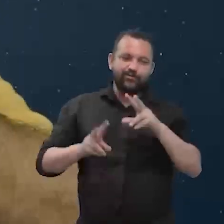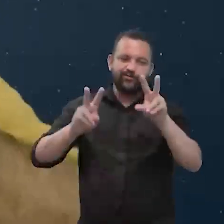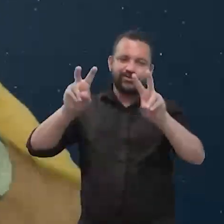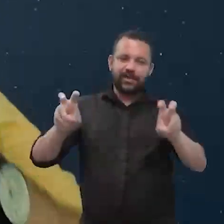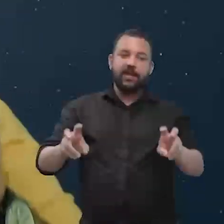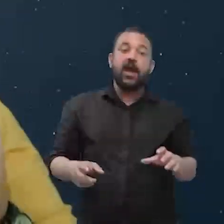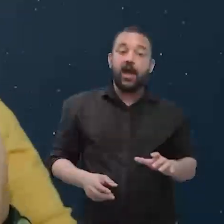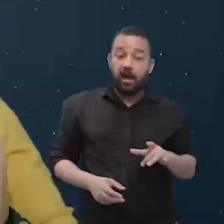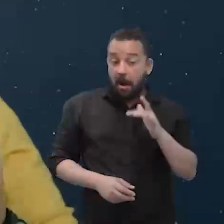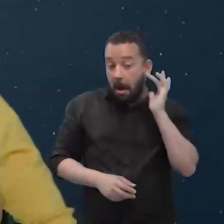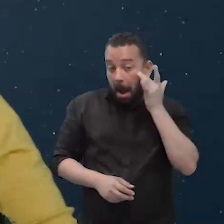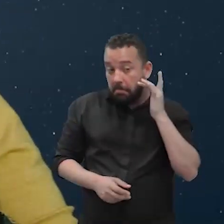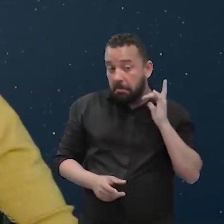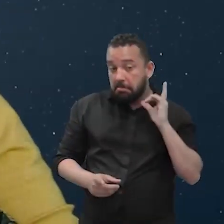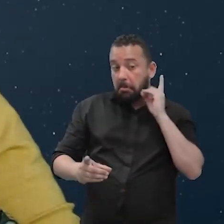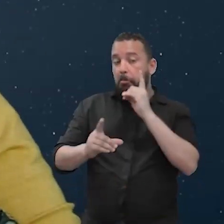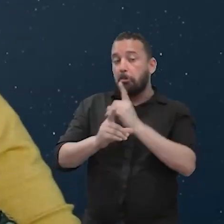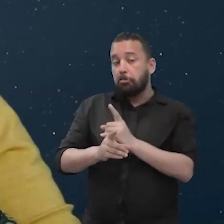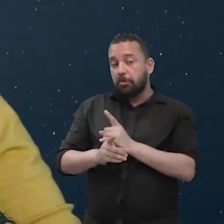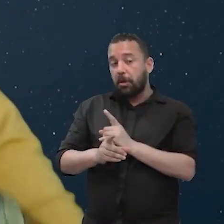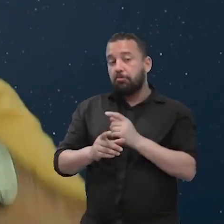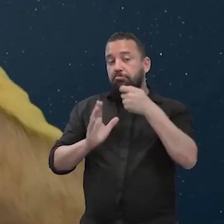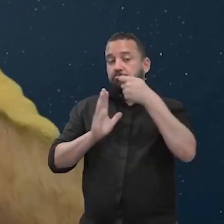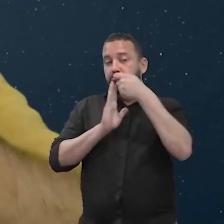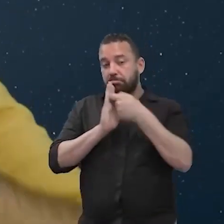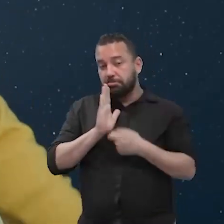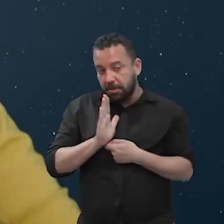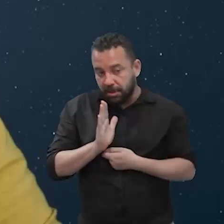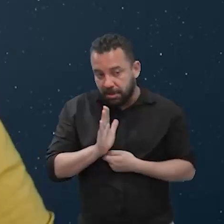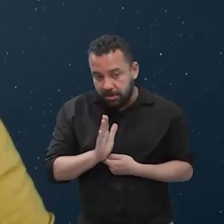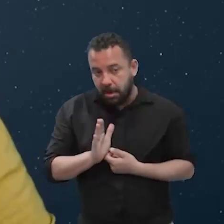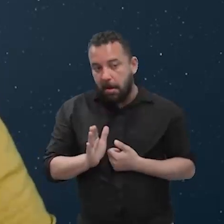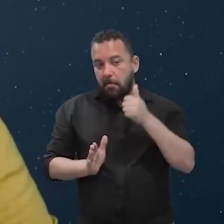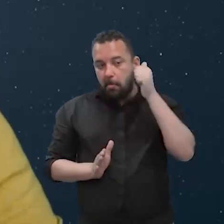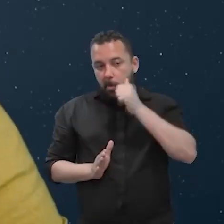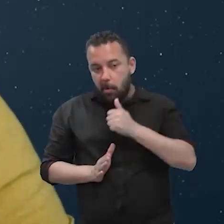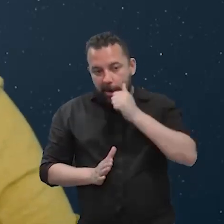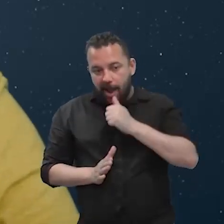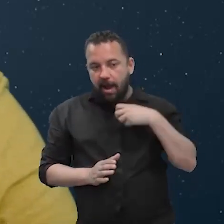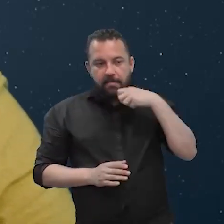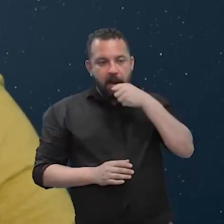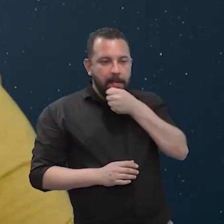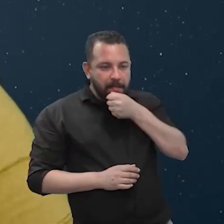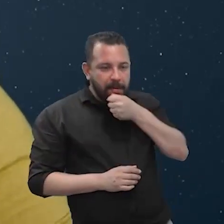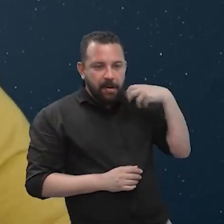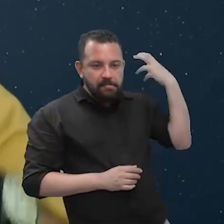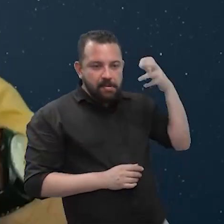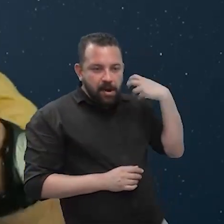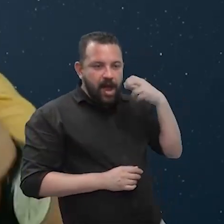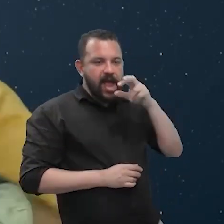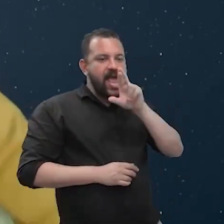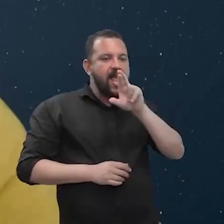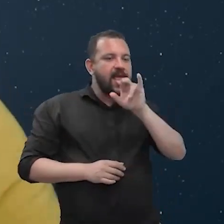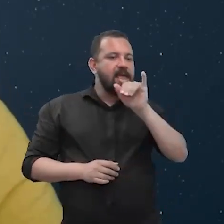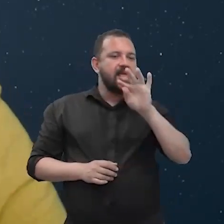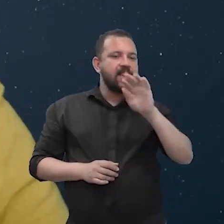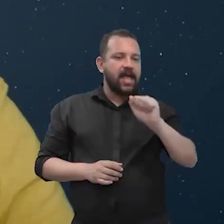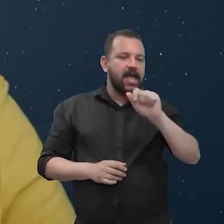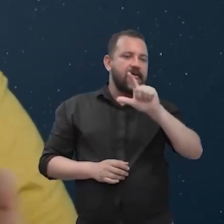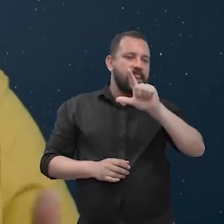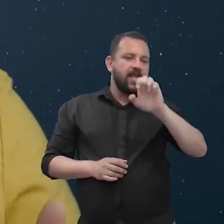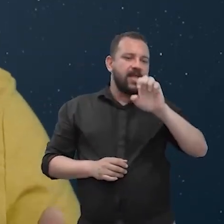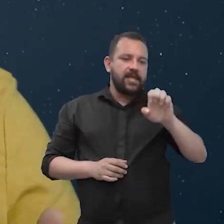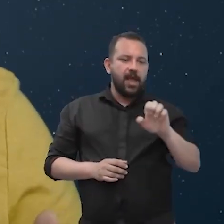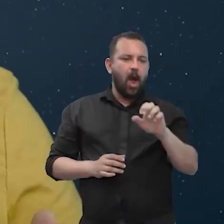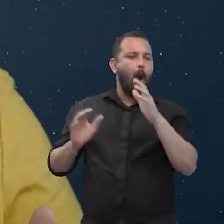que você encontre algum texto, né, da cantora Rita Lee, né, até em forma de homenagem